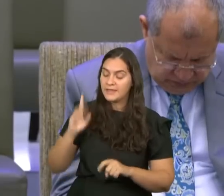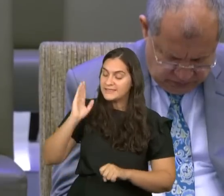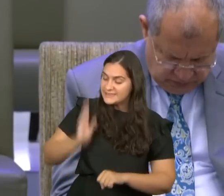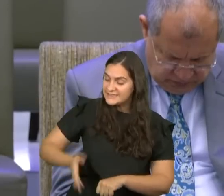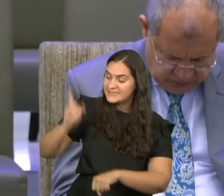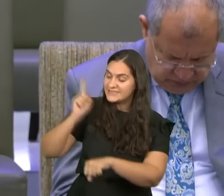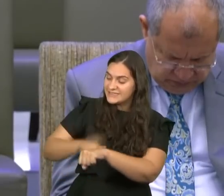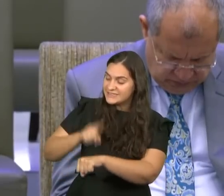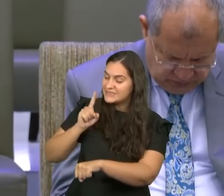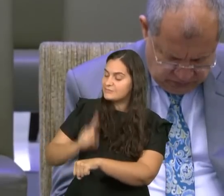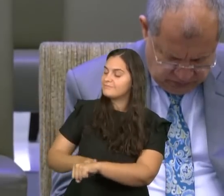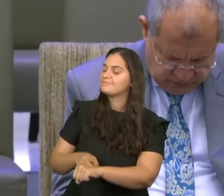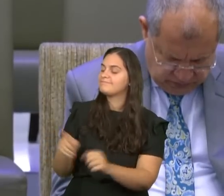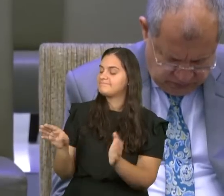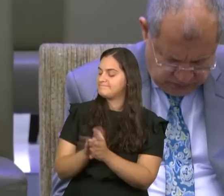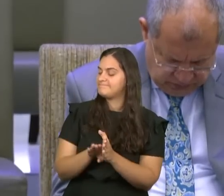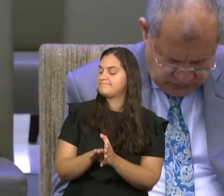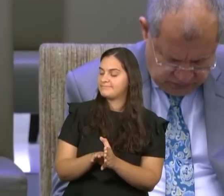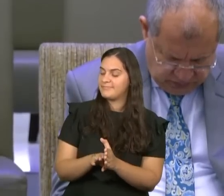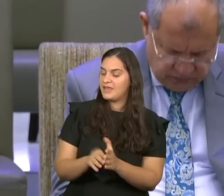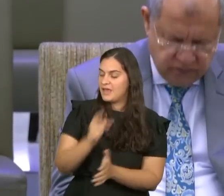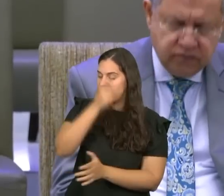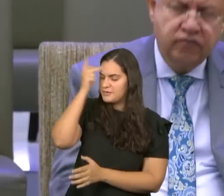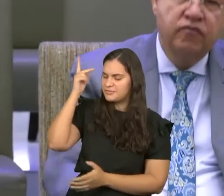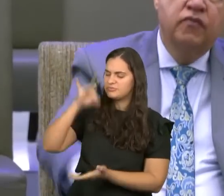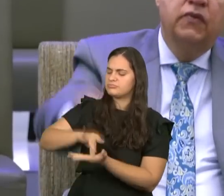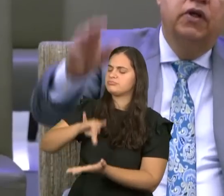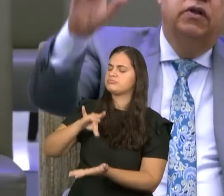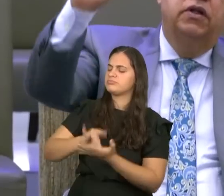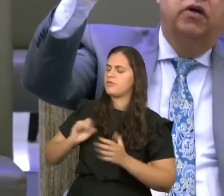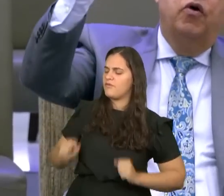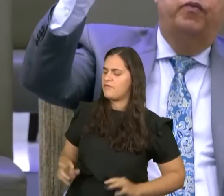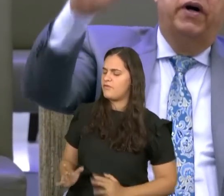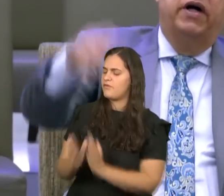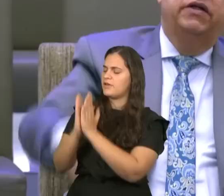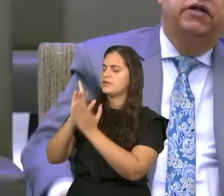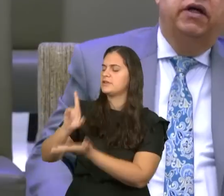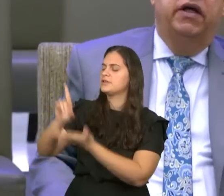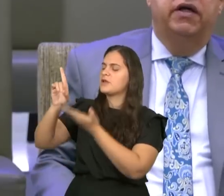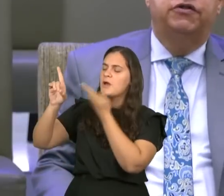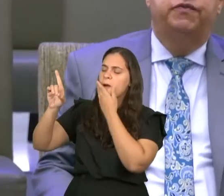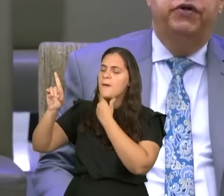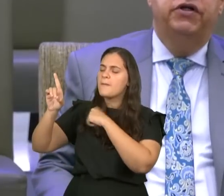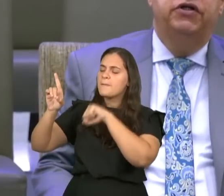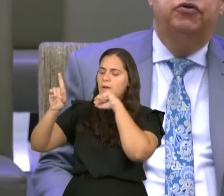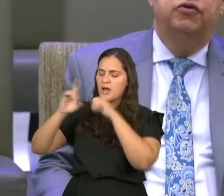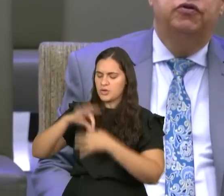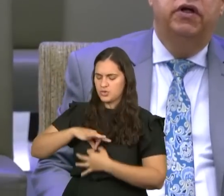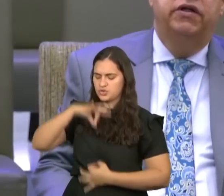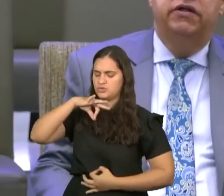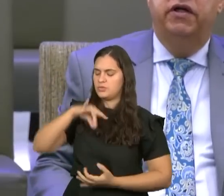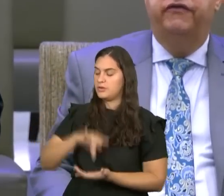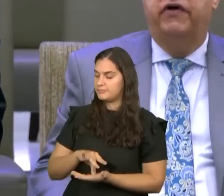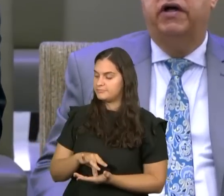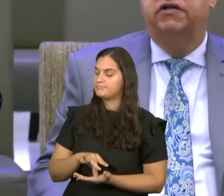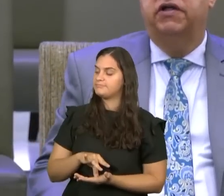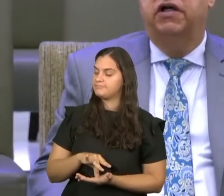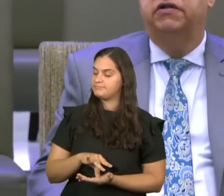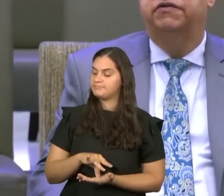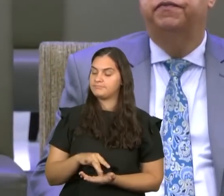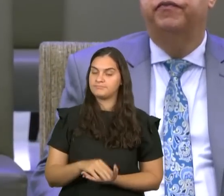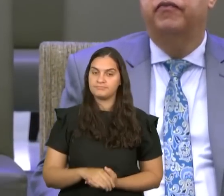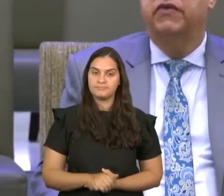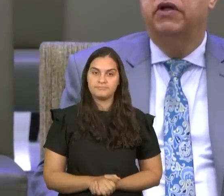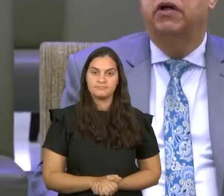chegou em que os verdadeiros adorar dores adorarão ao pai em espírito e em verdade